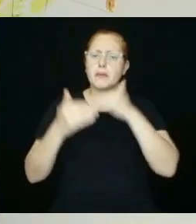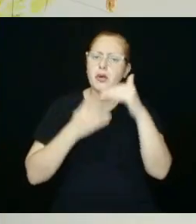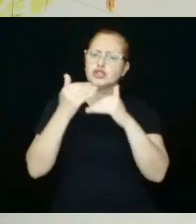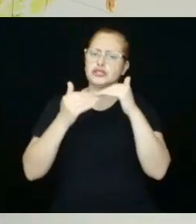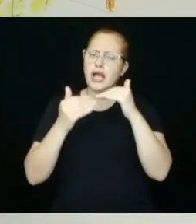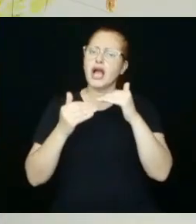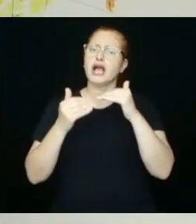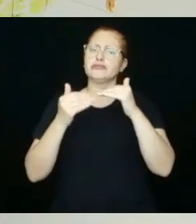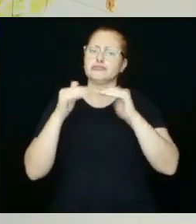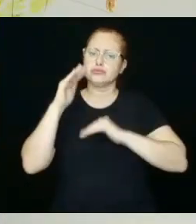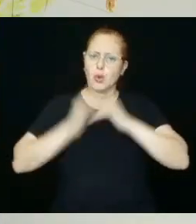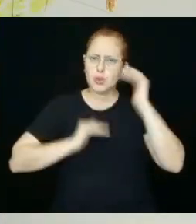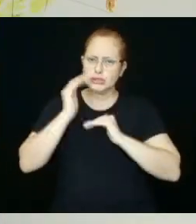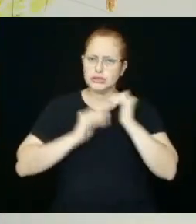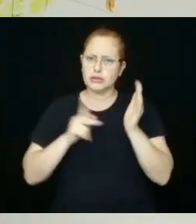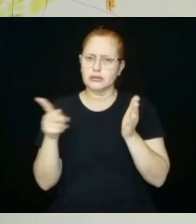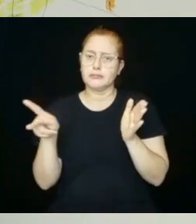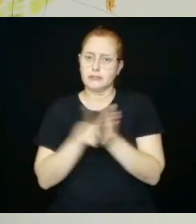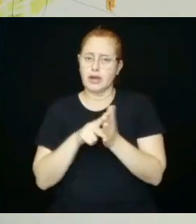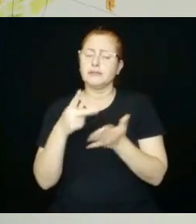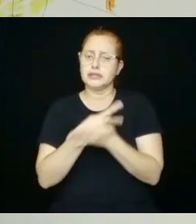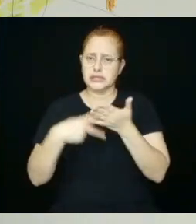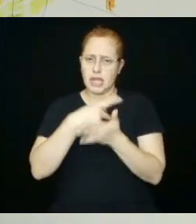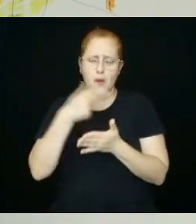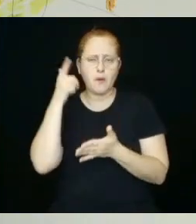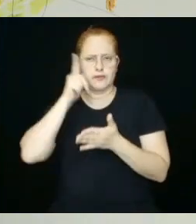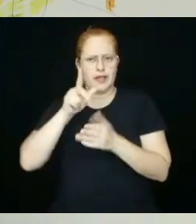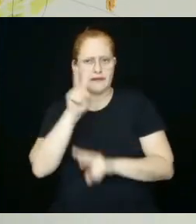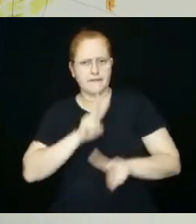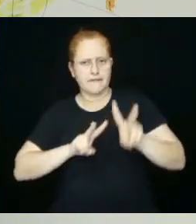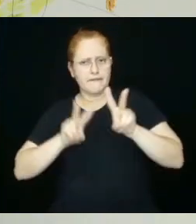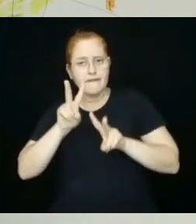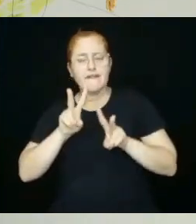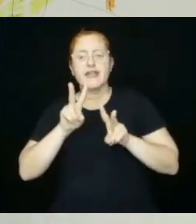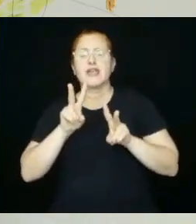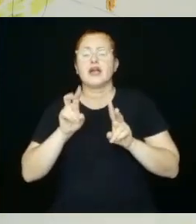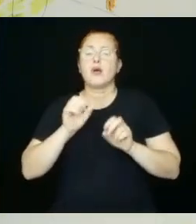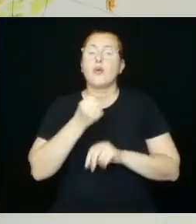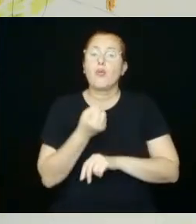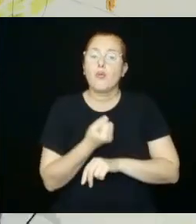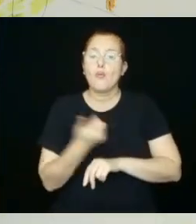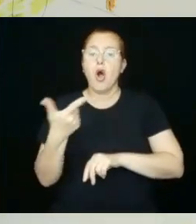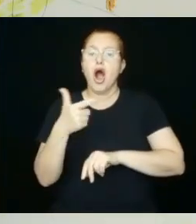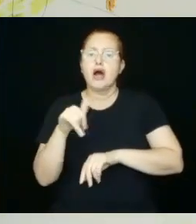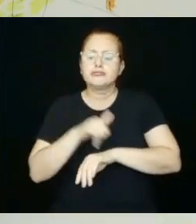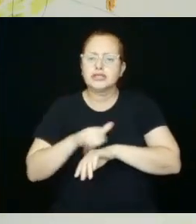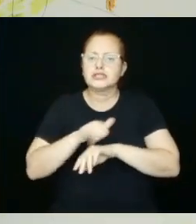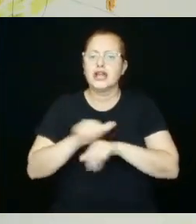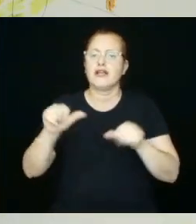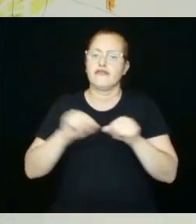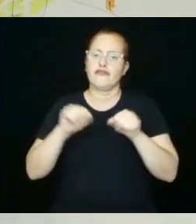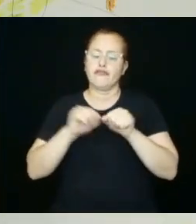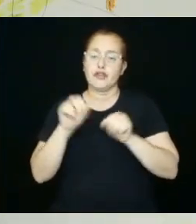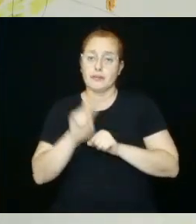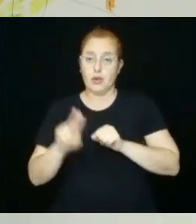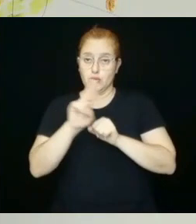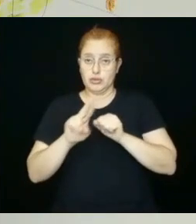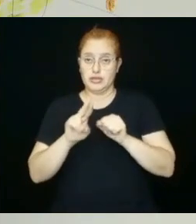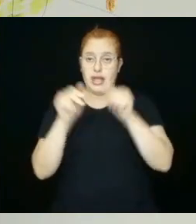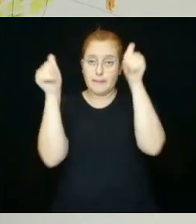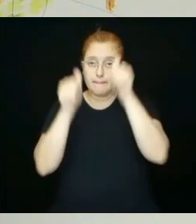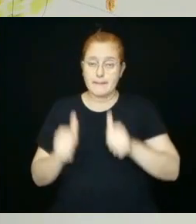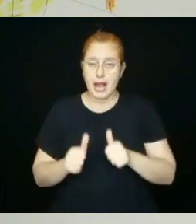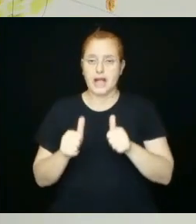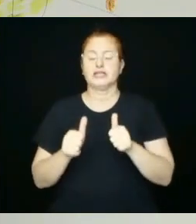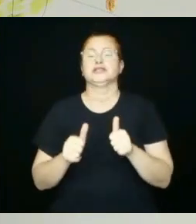ele se entrega no próprio desenho, assim, a pessoa consegue ver que estratégia que eu usei para fazer essa imagem, né? Então o